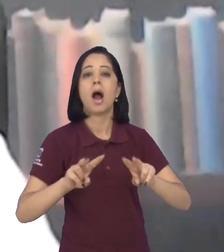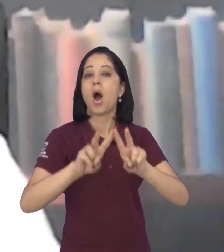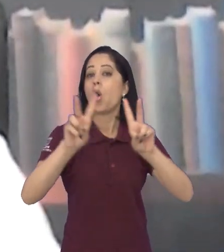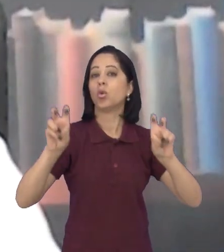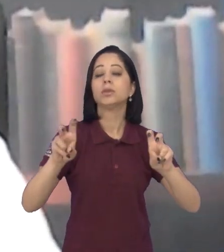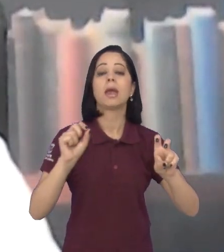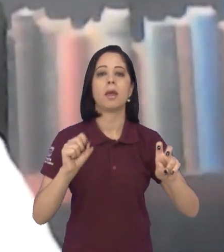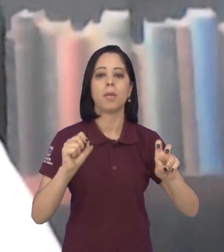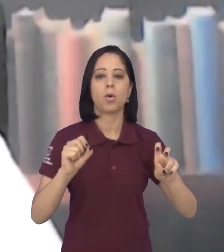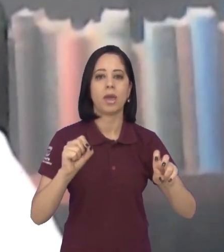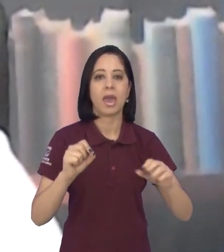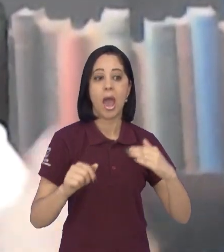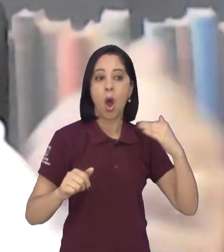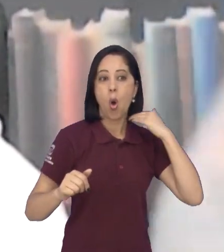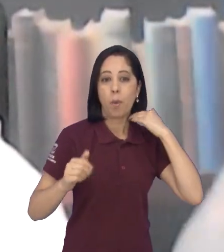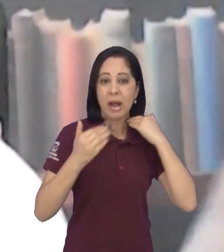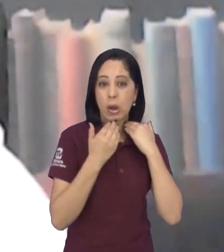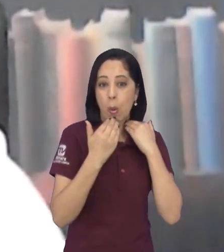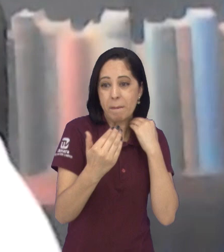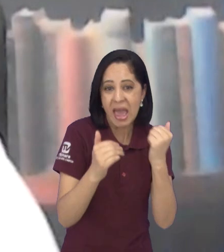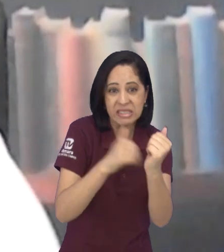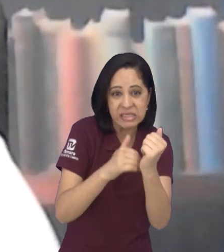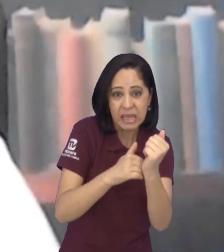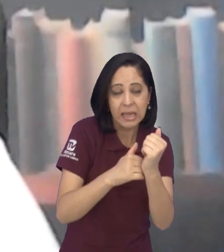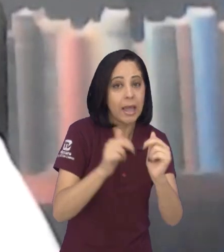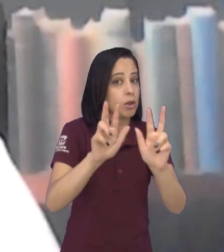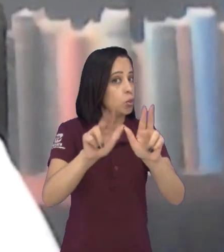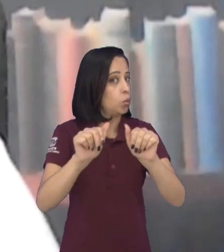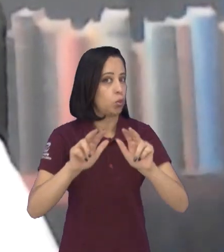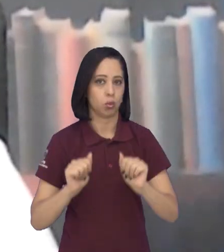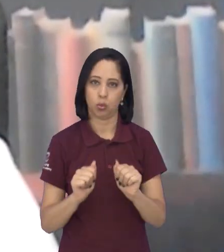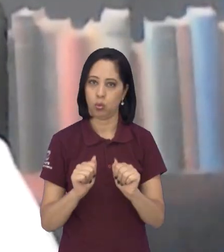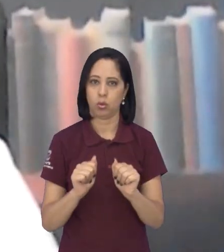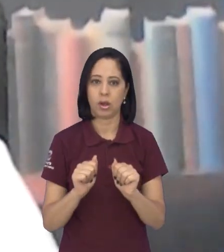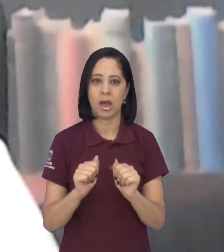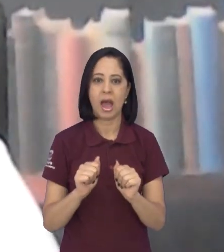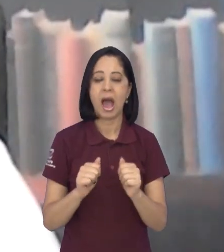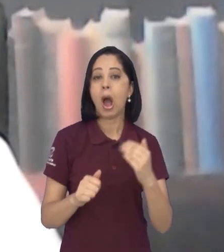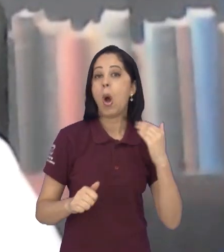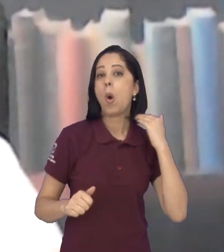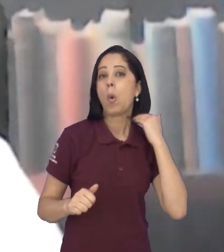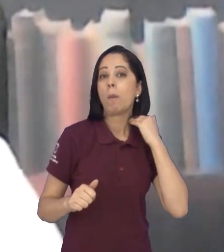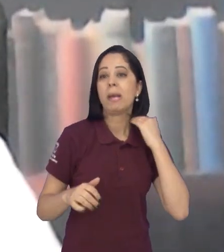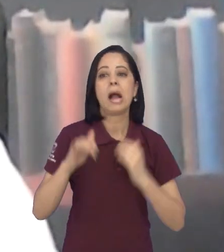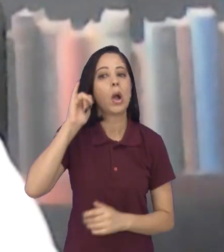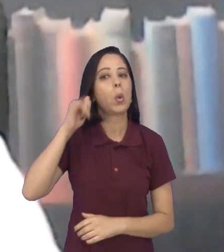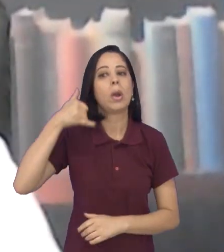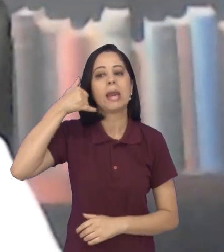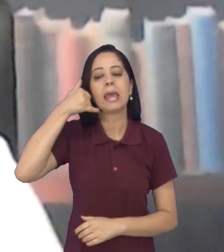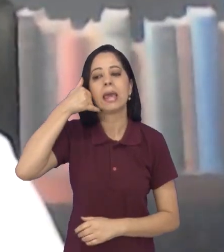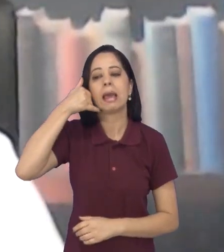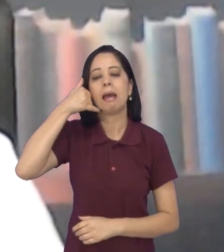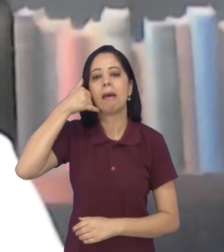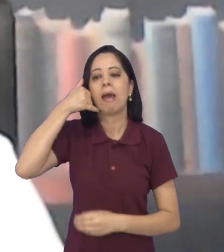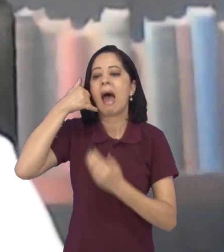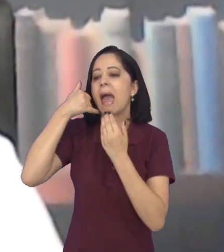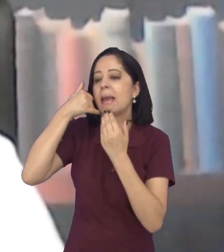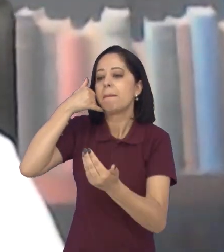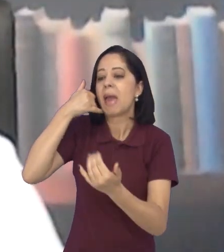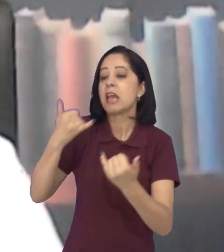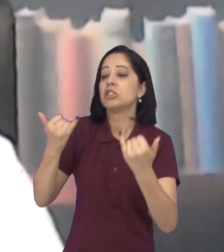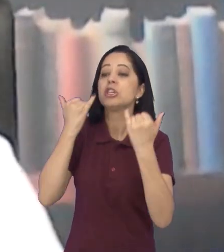não pede senha, banco não liga a pedir dados pessoais. Então, eu diria que hoje em dia não